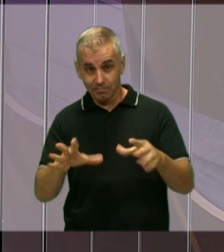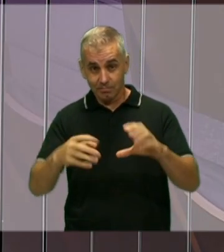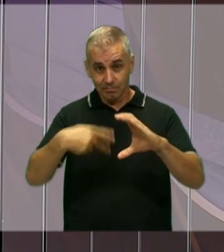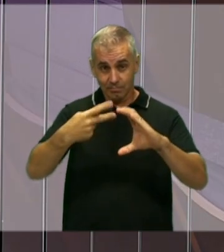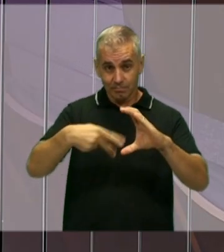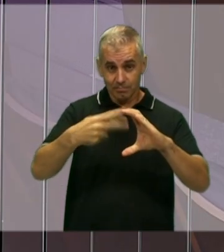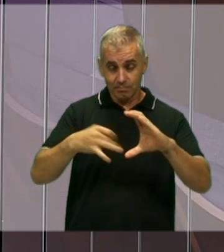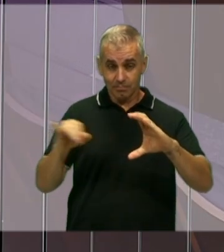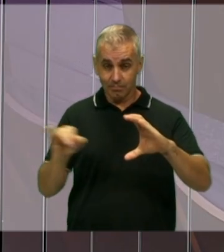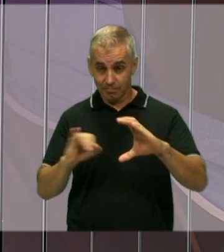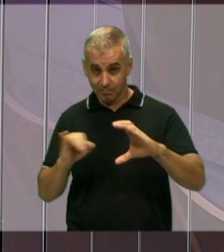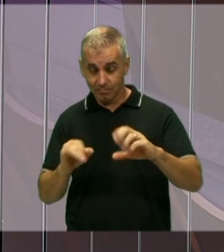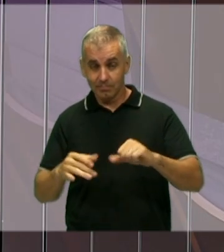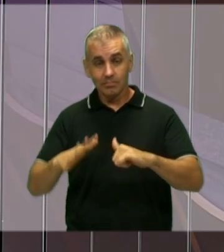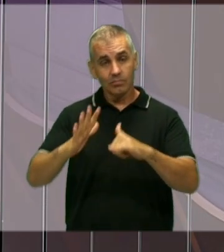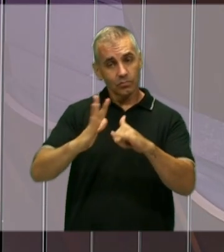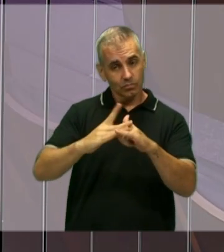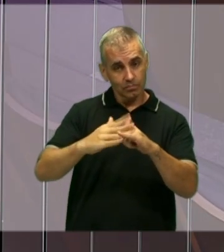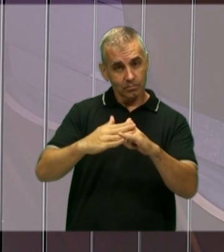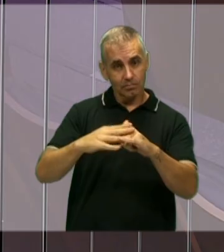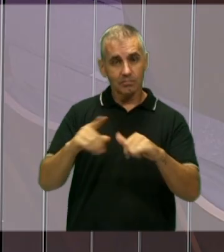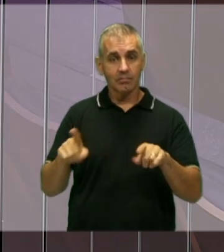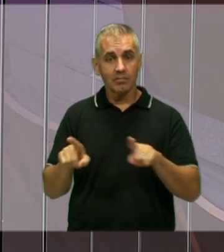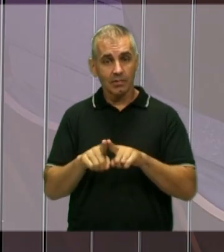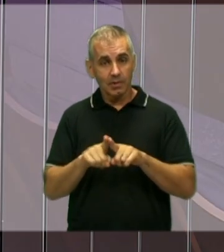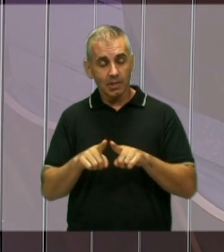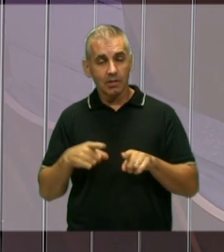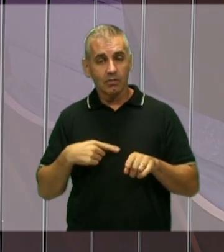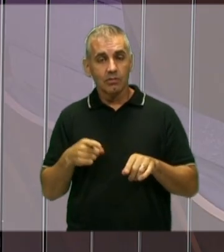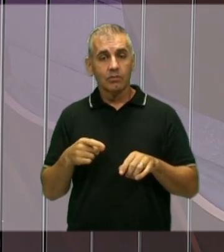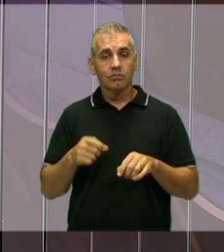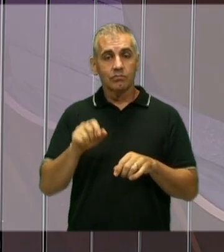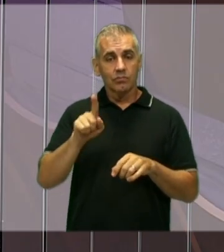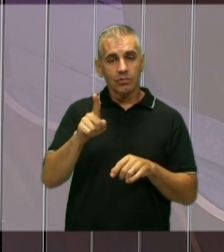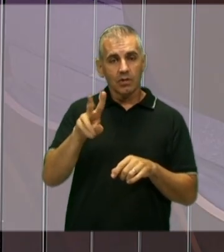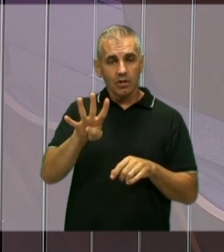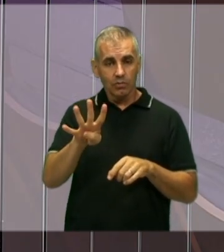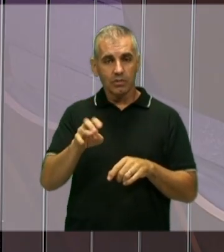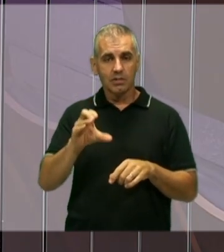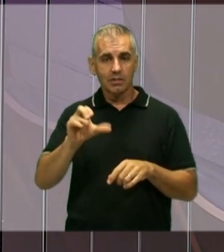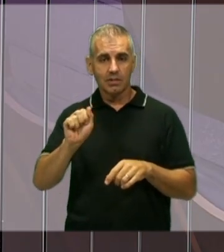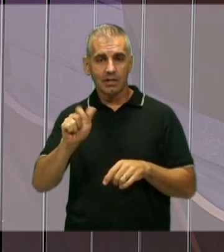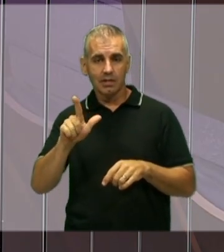Câmara de Vereadores de Itajaí, no YouTube, e são transmitidas pelo canal